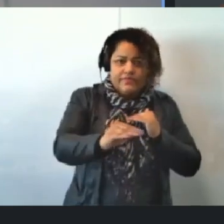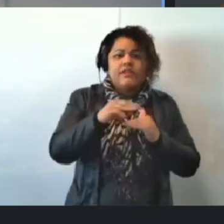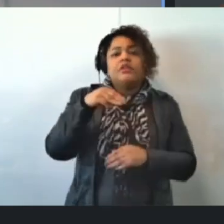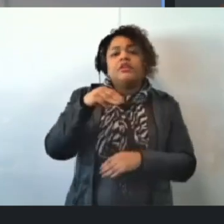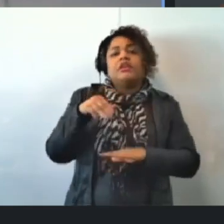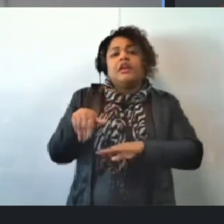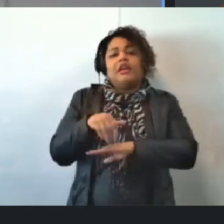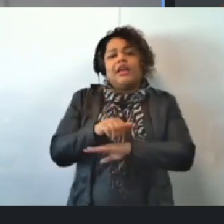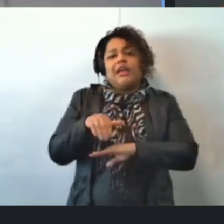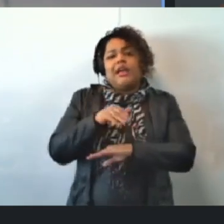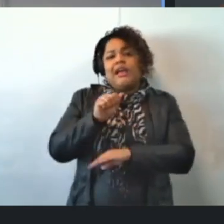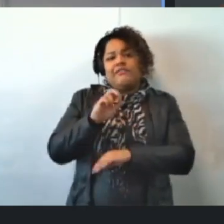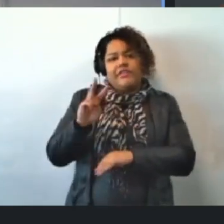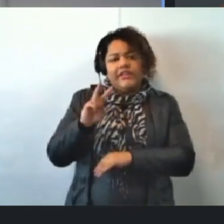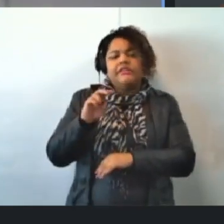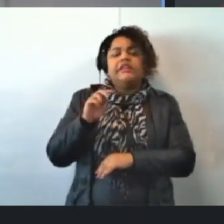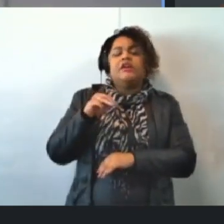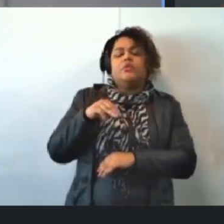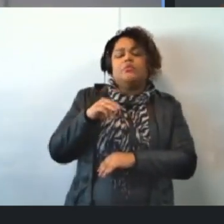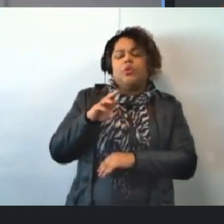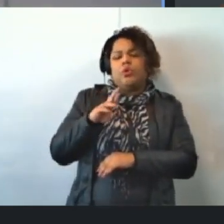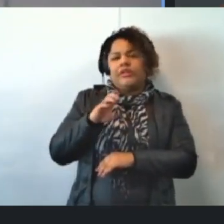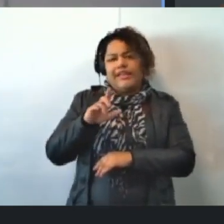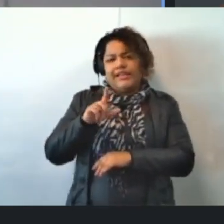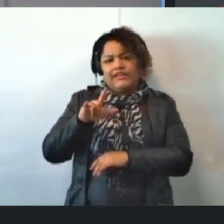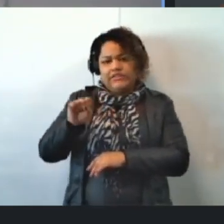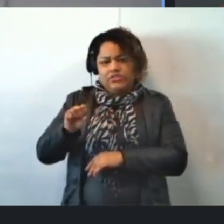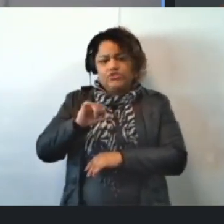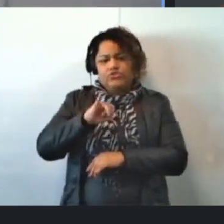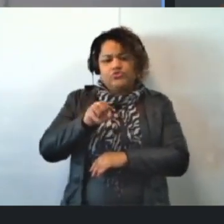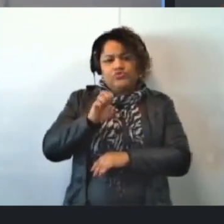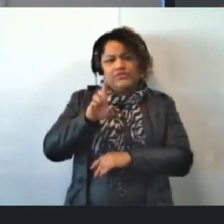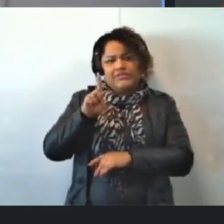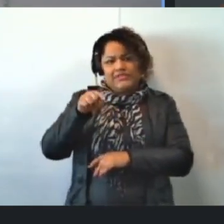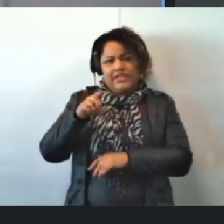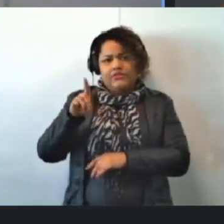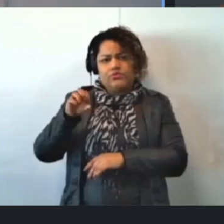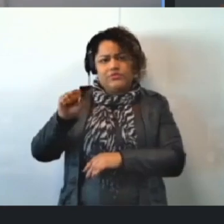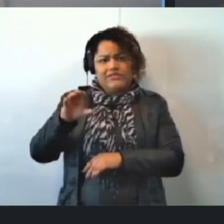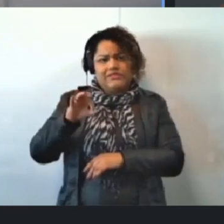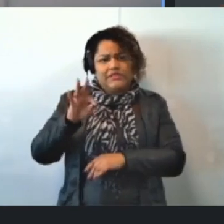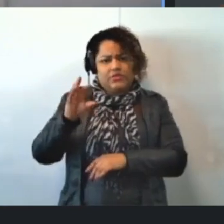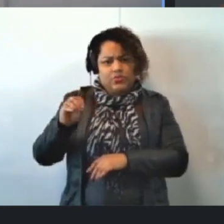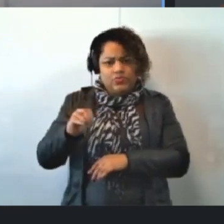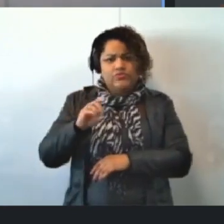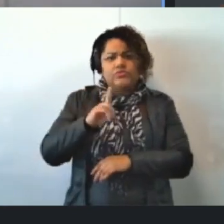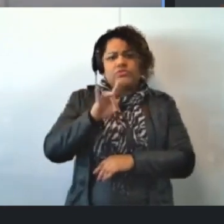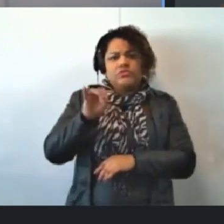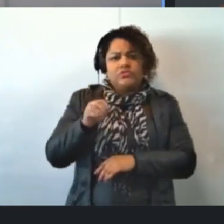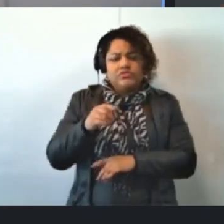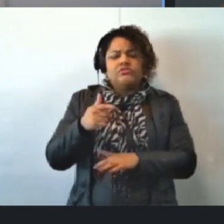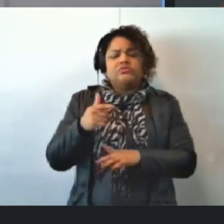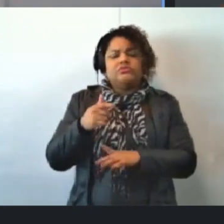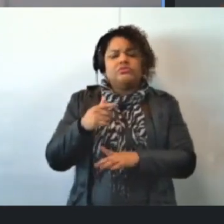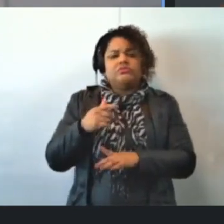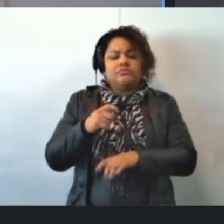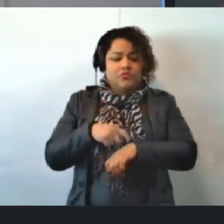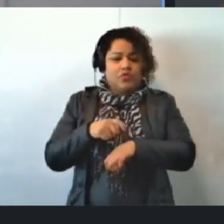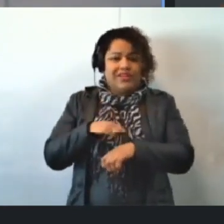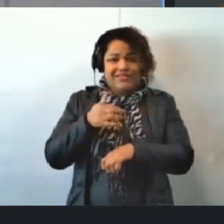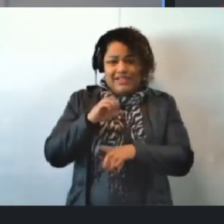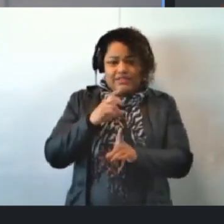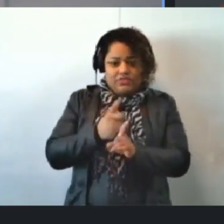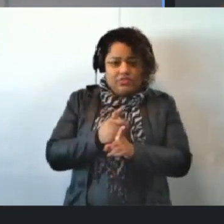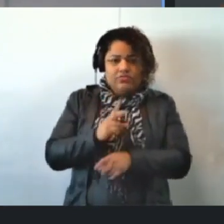11 de julho de 2024, às 10 da manhã. O ponto de encontro é na Avenida Maurício José dos Santos,